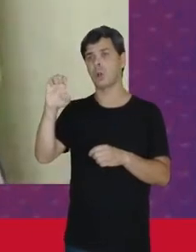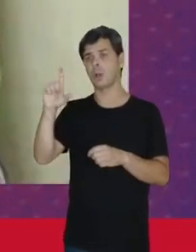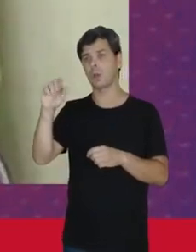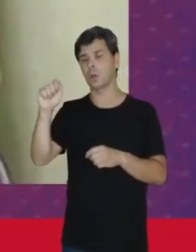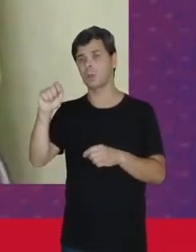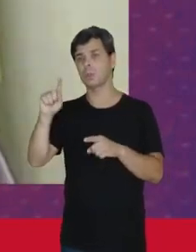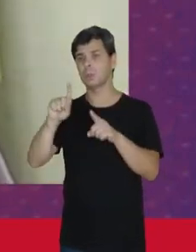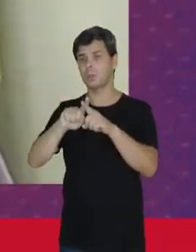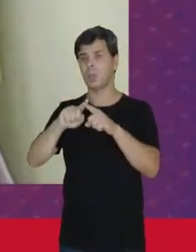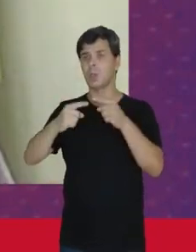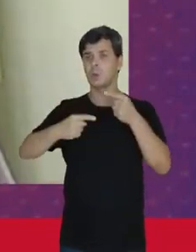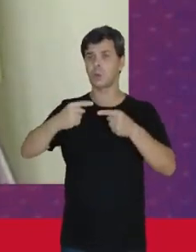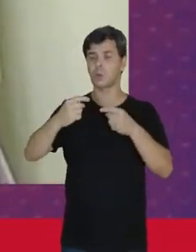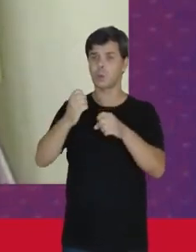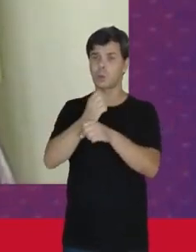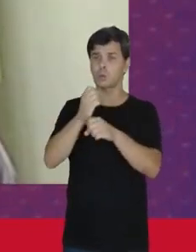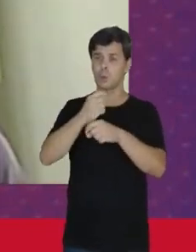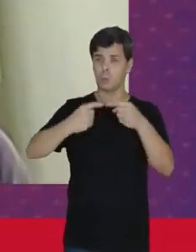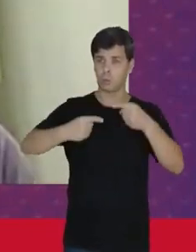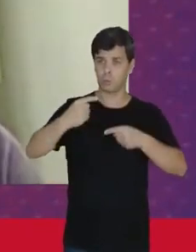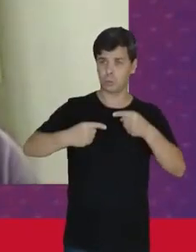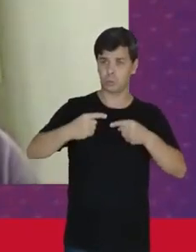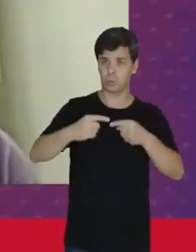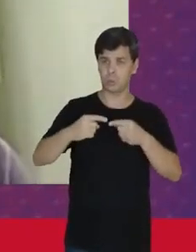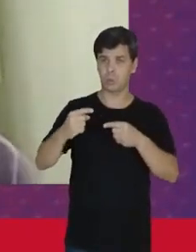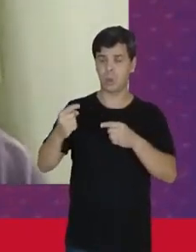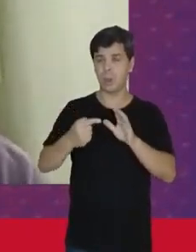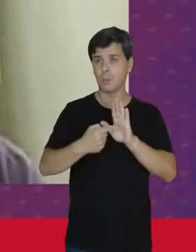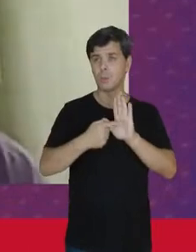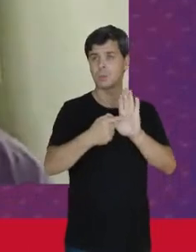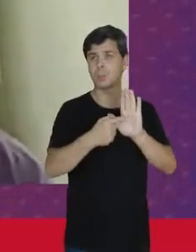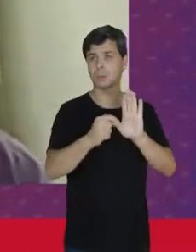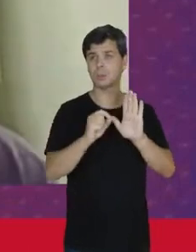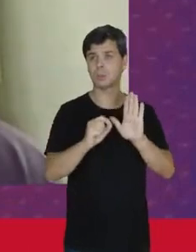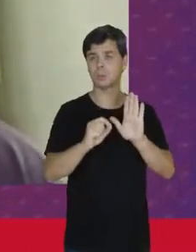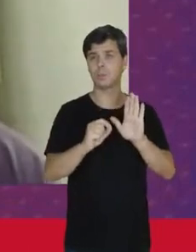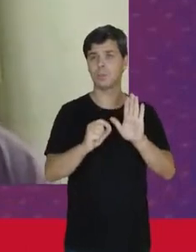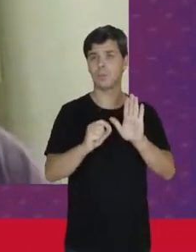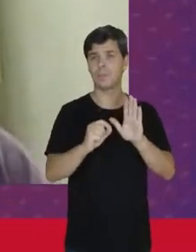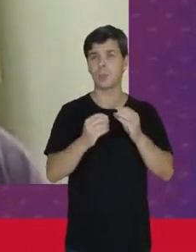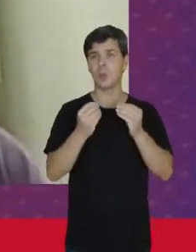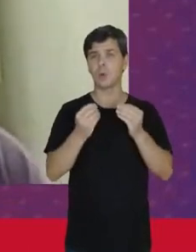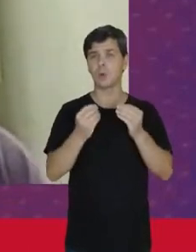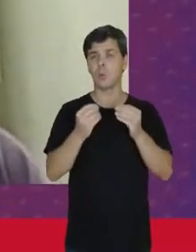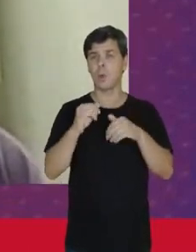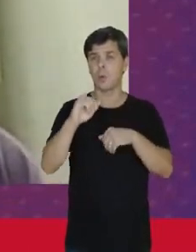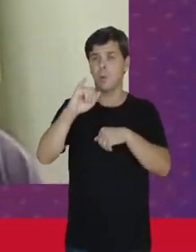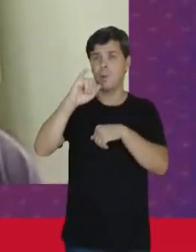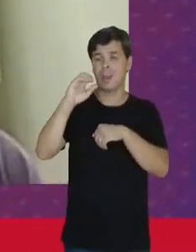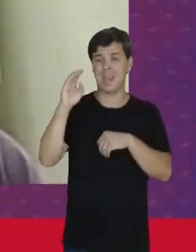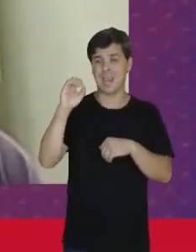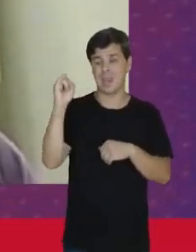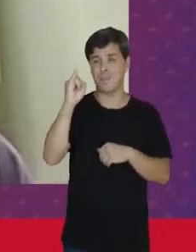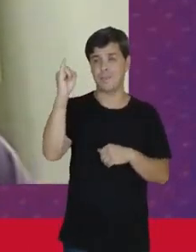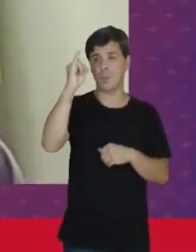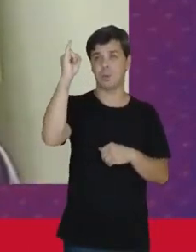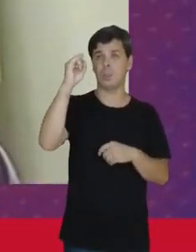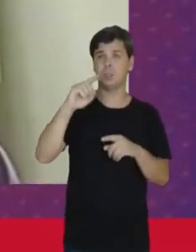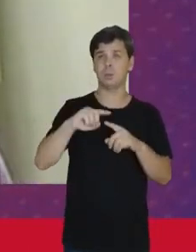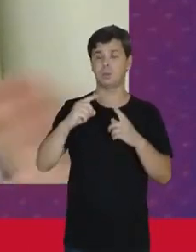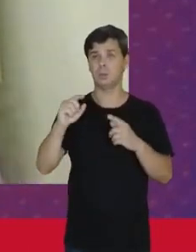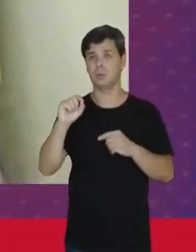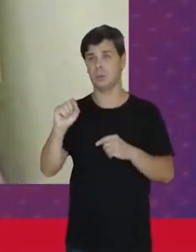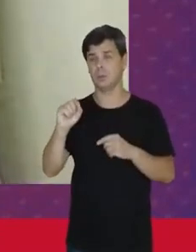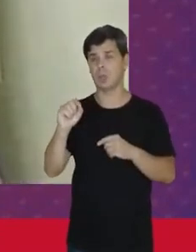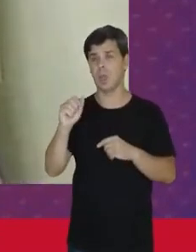construção política, então, trazer isso, né, como algo central, né, que por muitas vezes, ainda